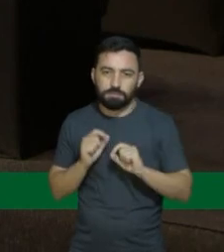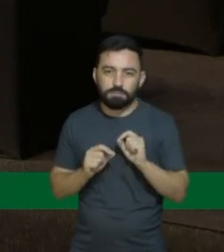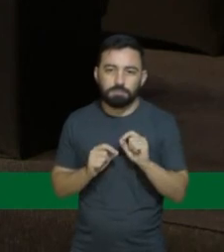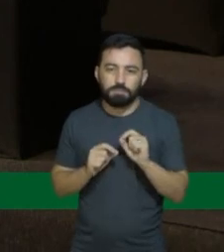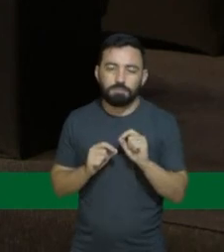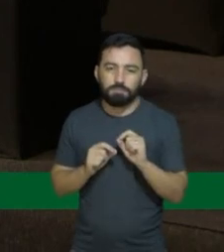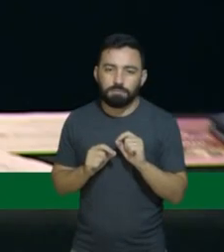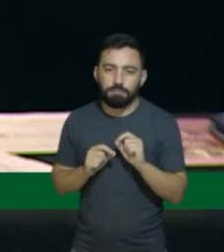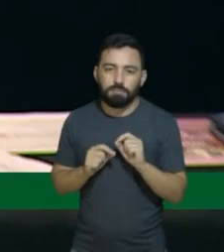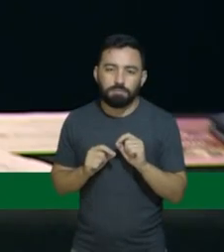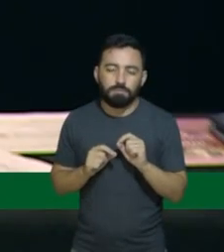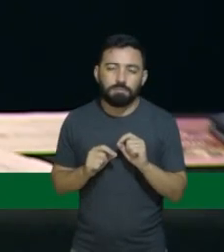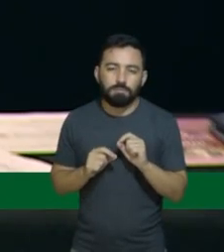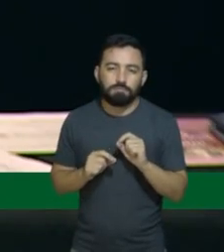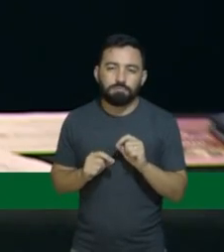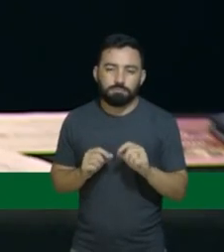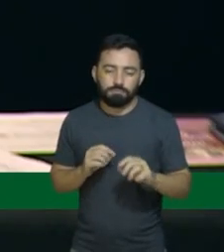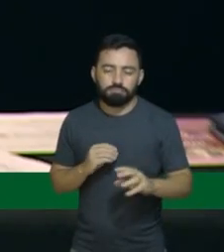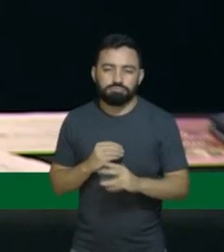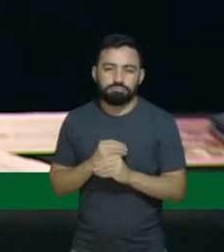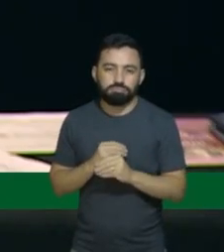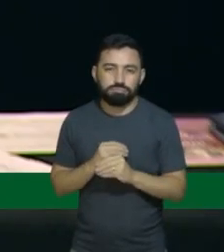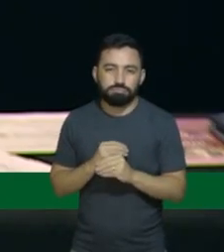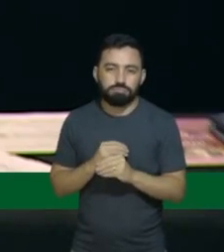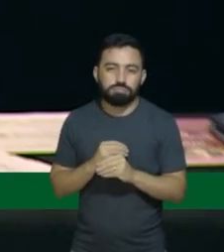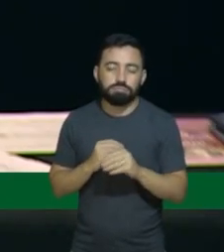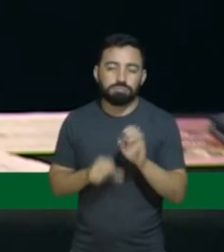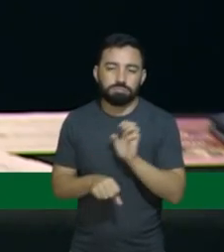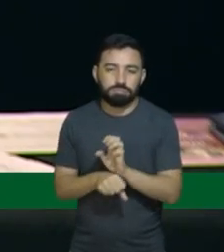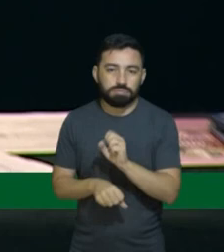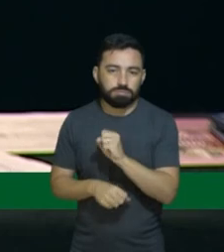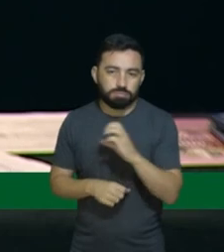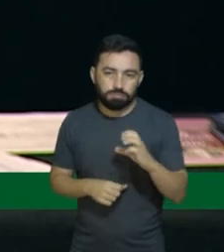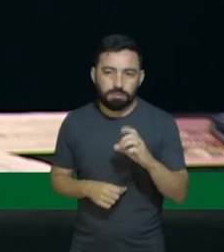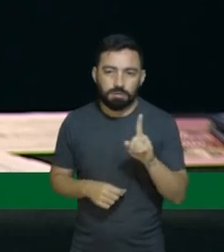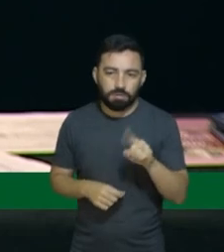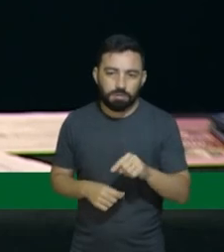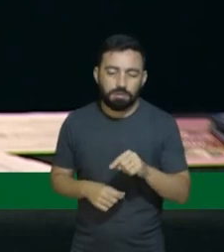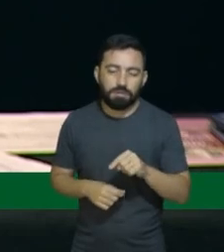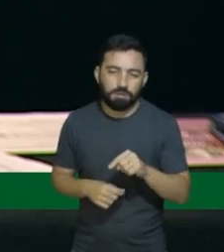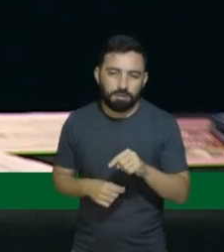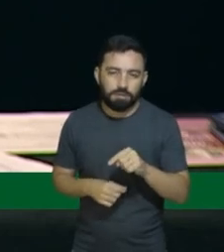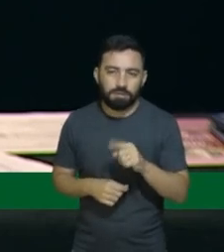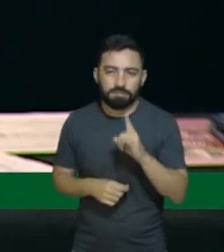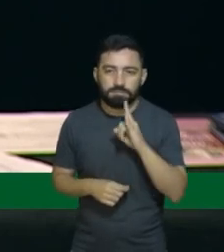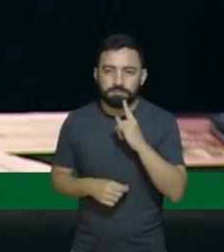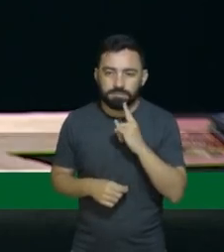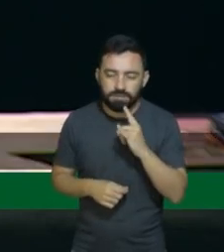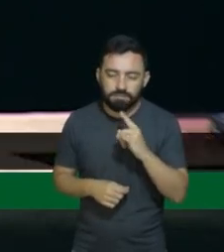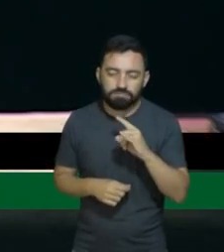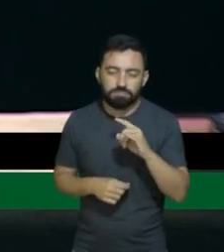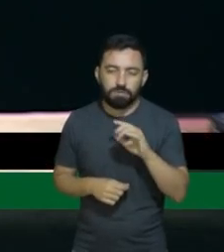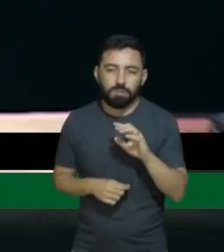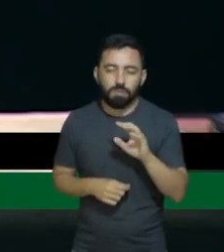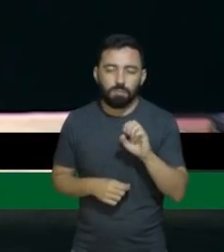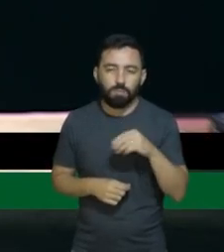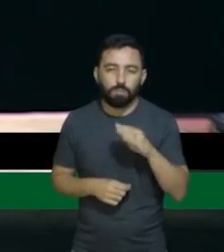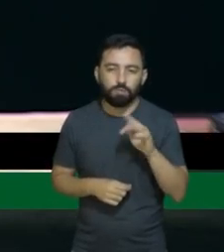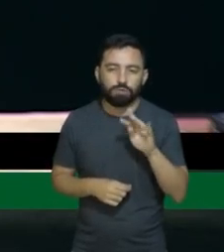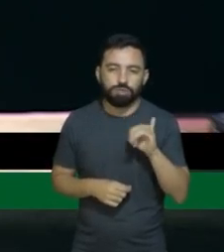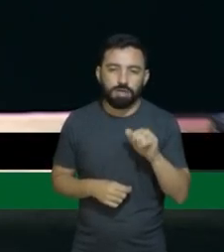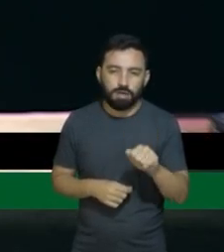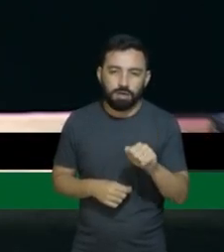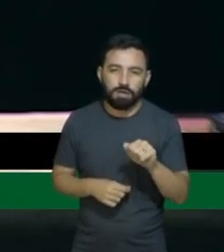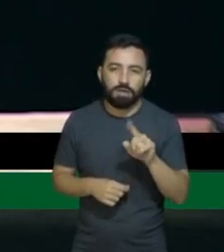integrante do património do Estado de Santa Catarina a cachaça com Buá que representa os sabores e fazeres do